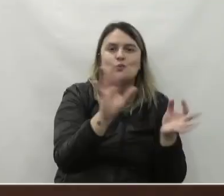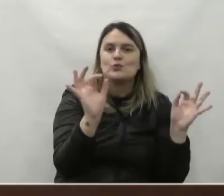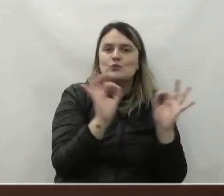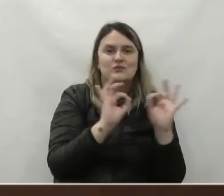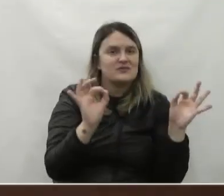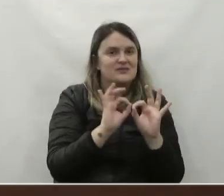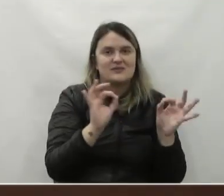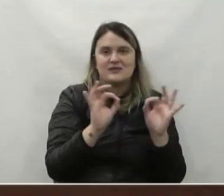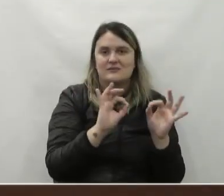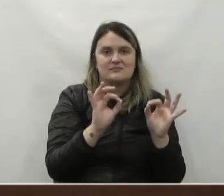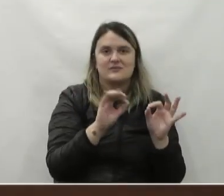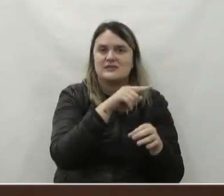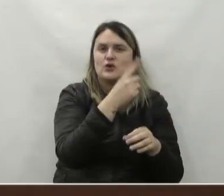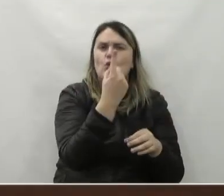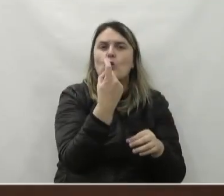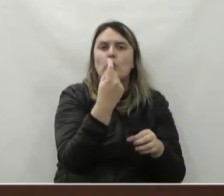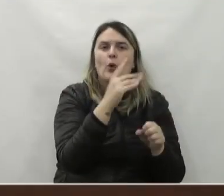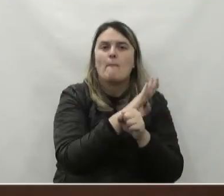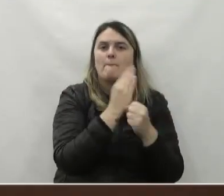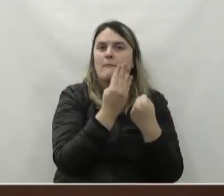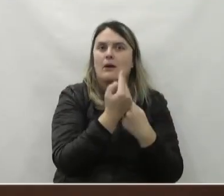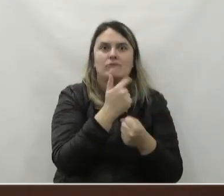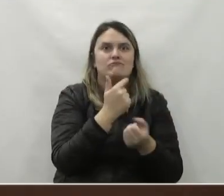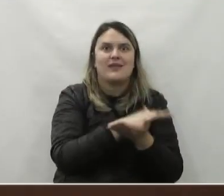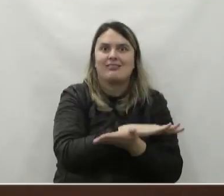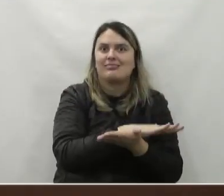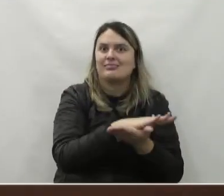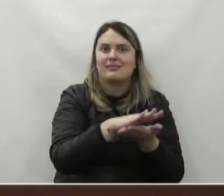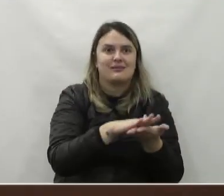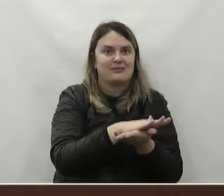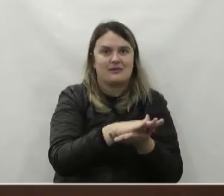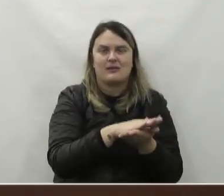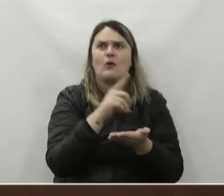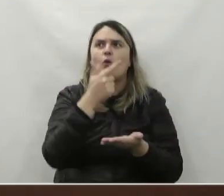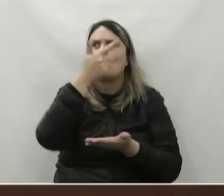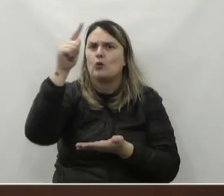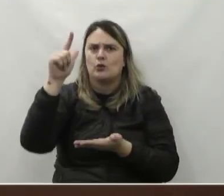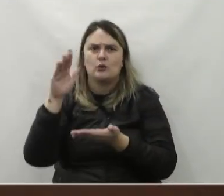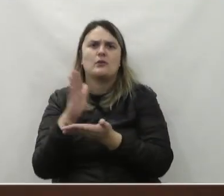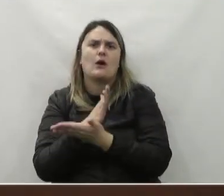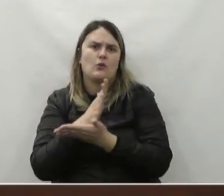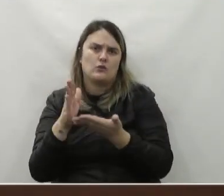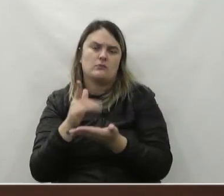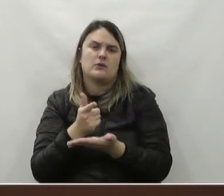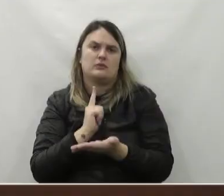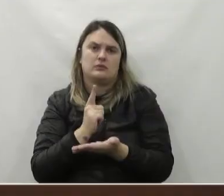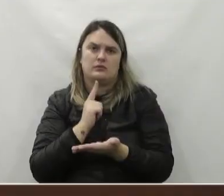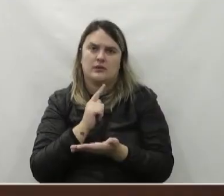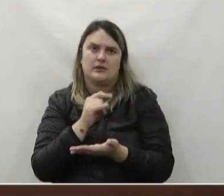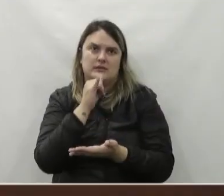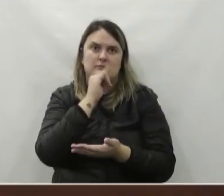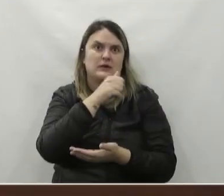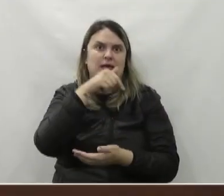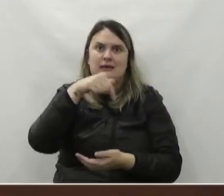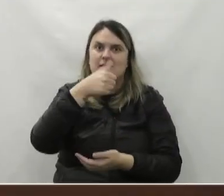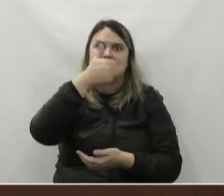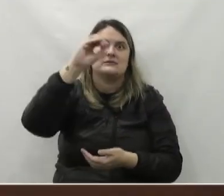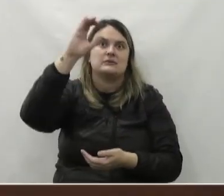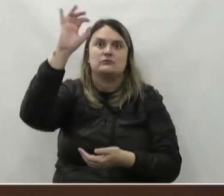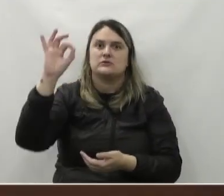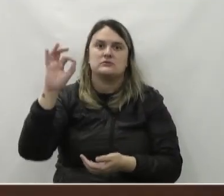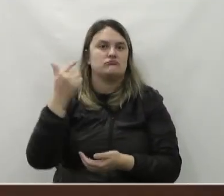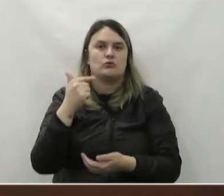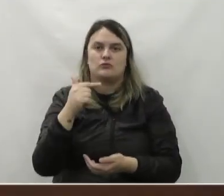asfaltada, né? Todos os outros bairros têm algumas ruas, infelizmente não temos 100% do nosso